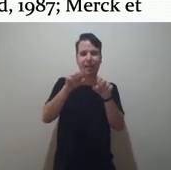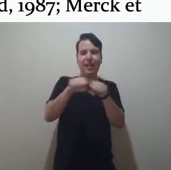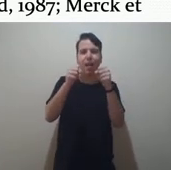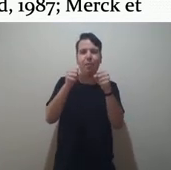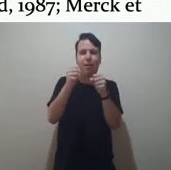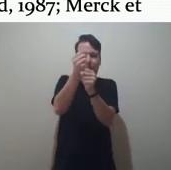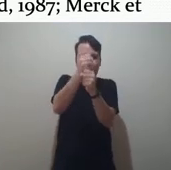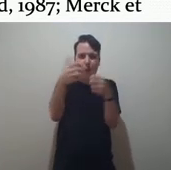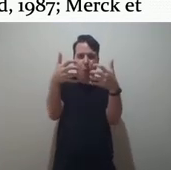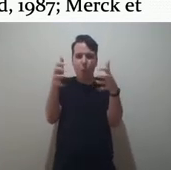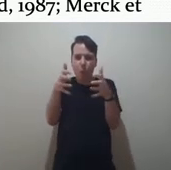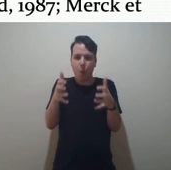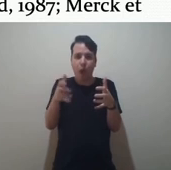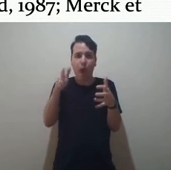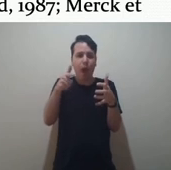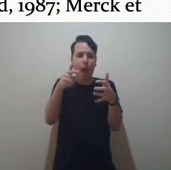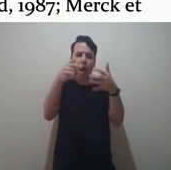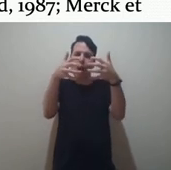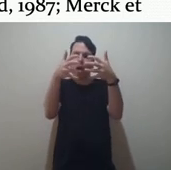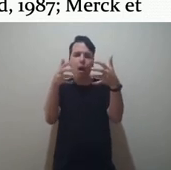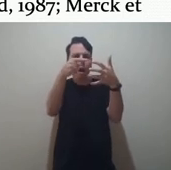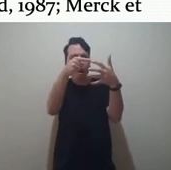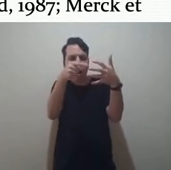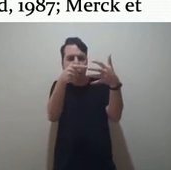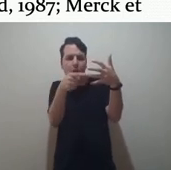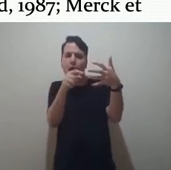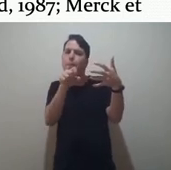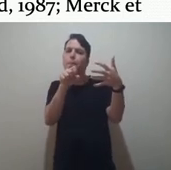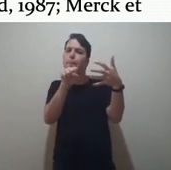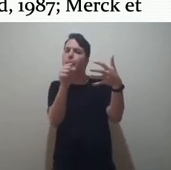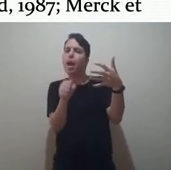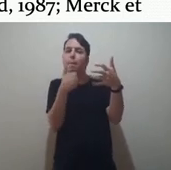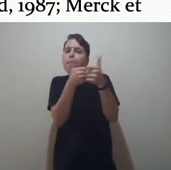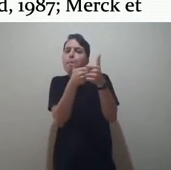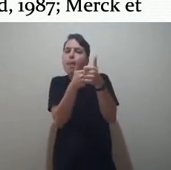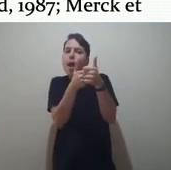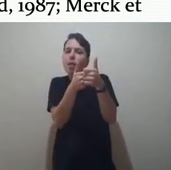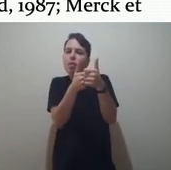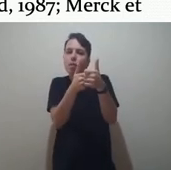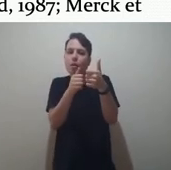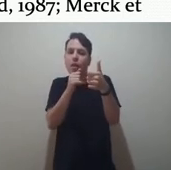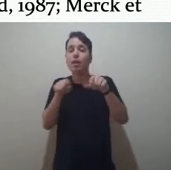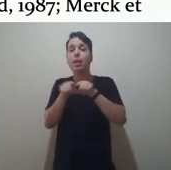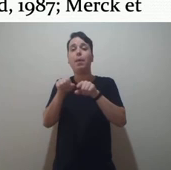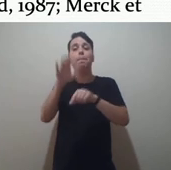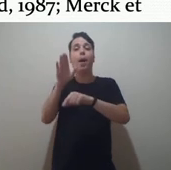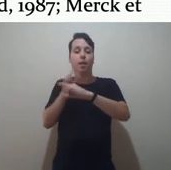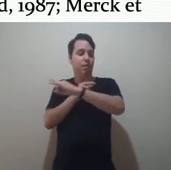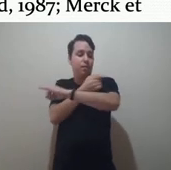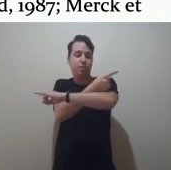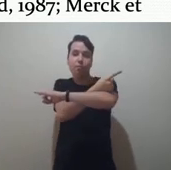em grupos de costela próximos e mais caudais. Isso porque quando o animal está sendo atropelado,